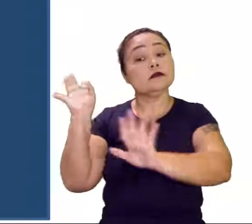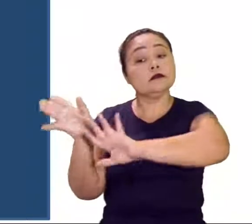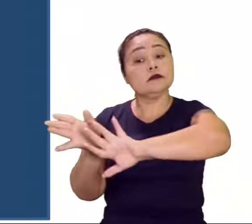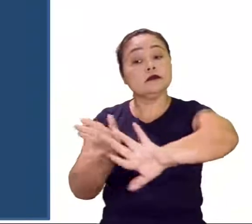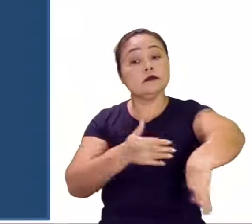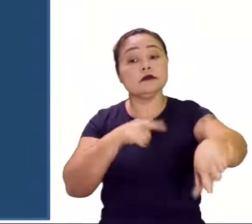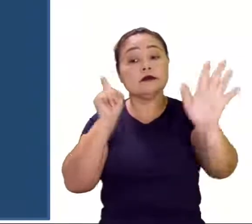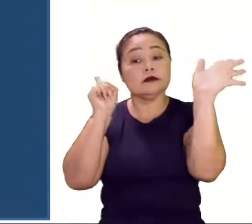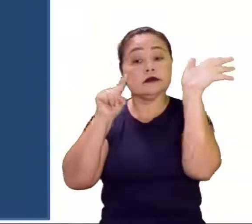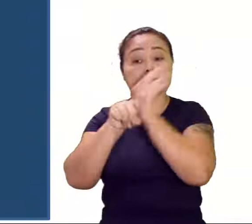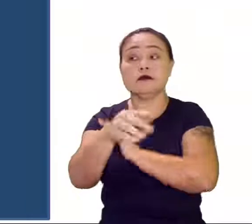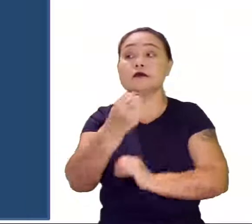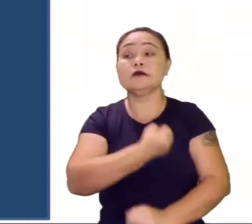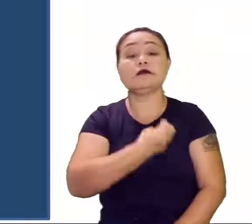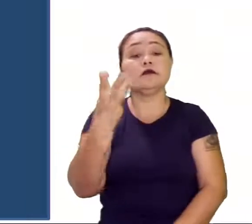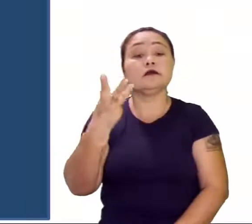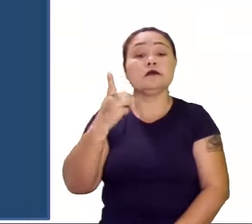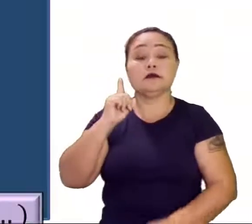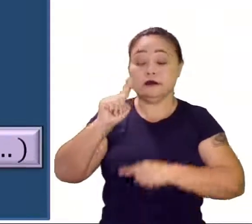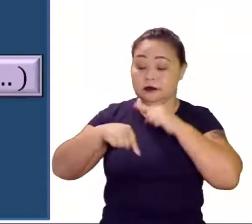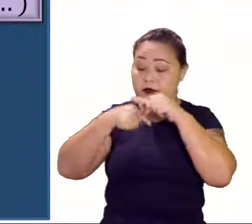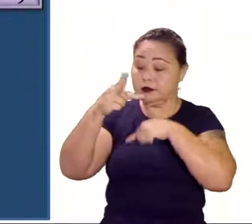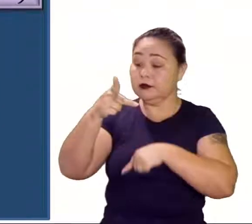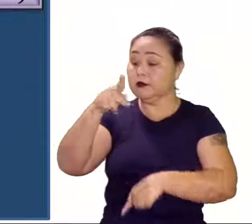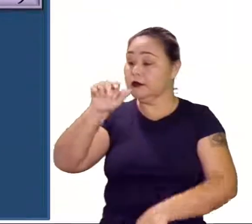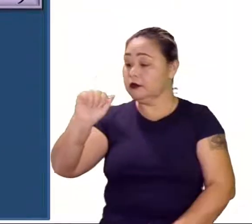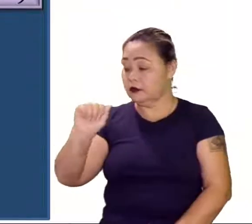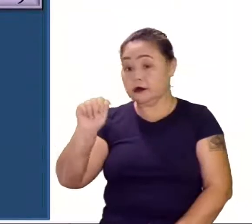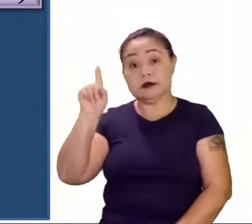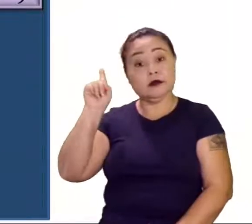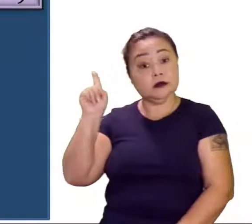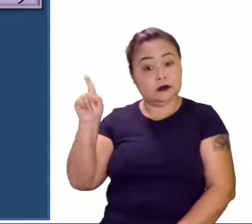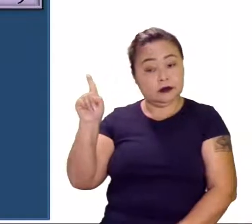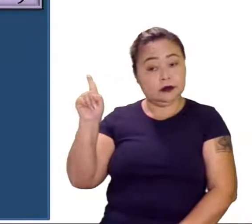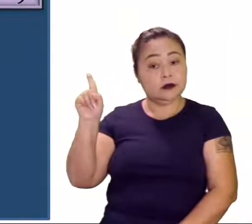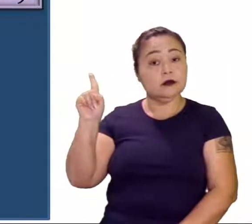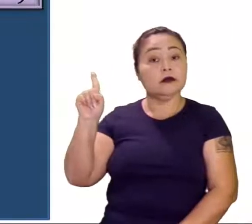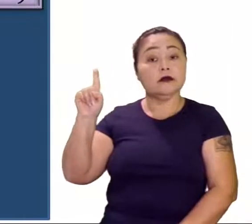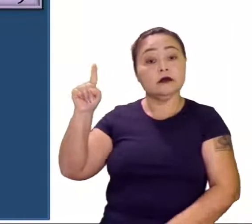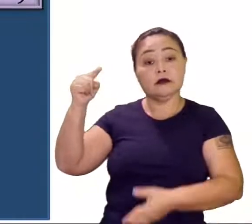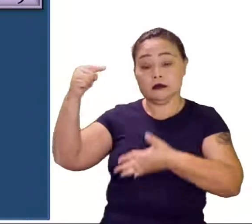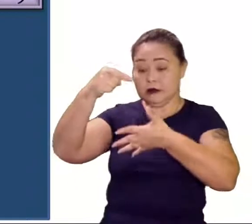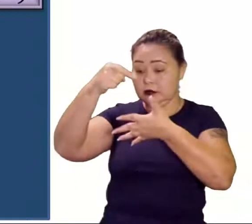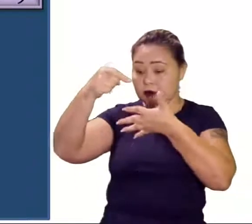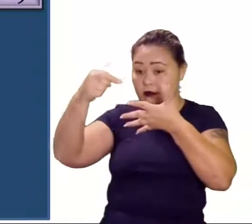Olha lá. A progressão aritmética abaixo, dentre as